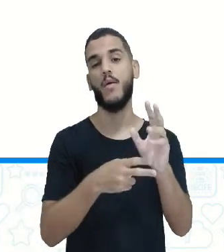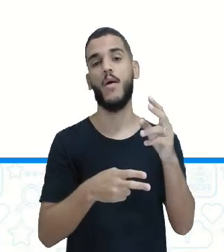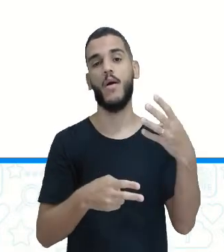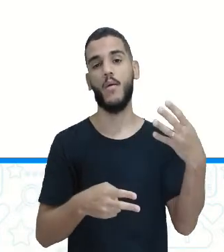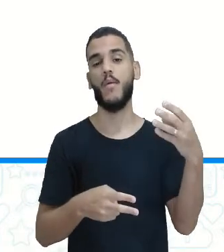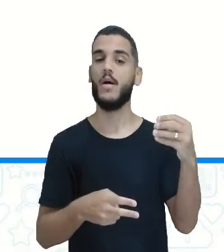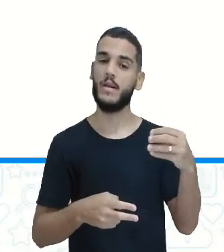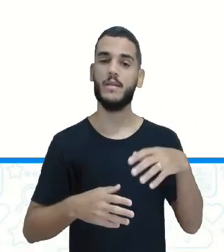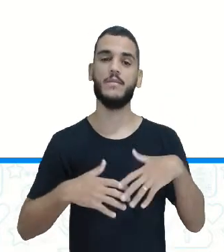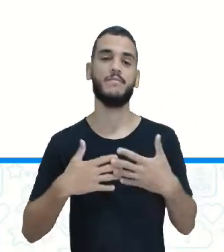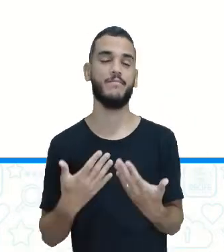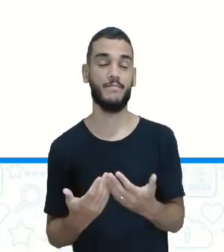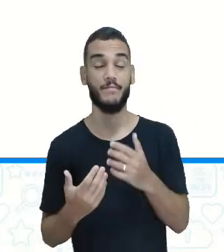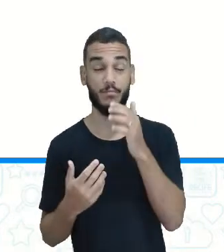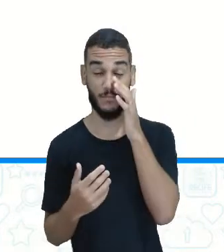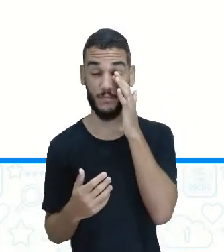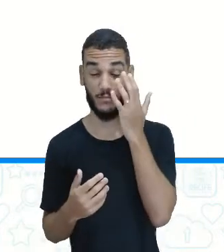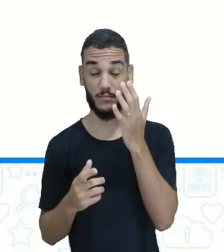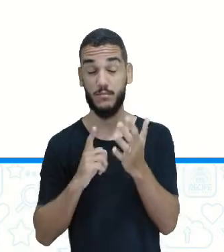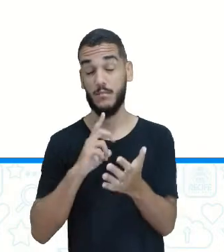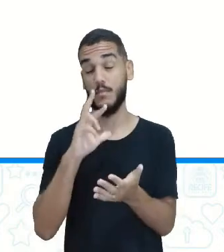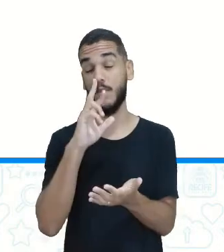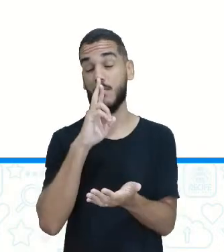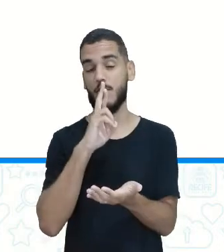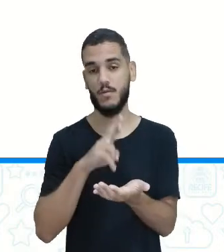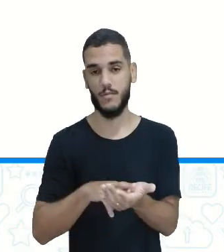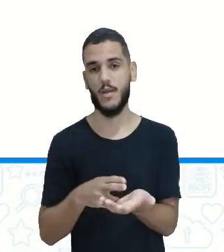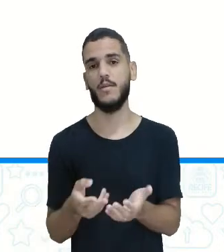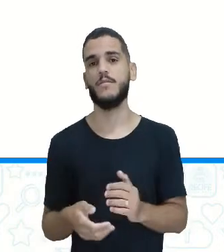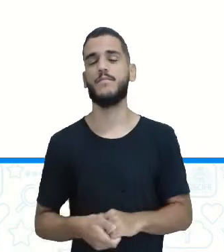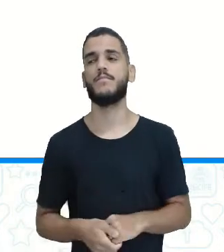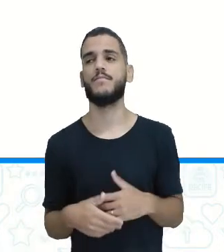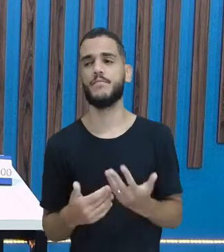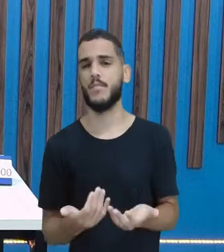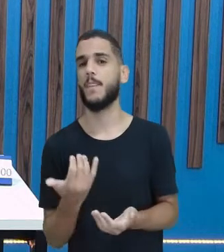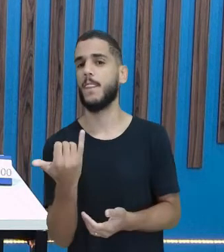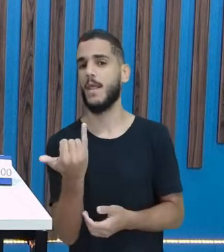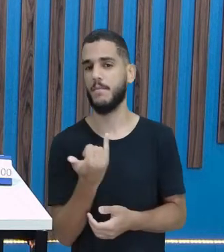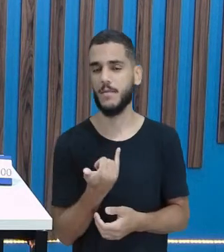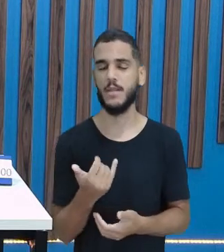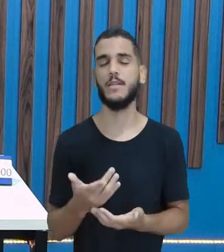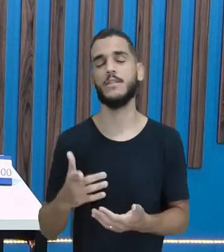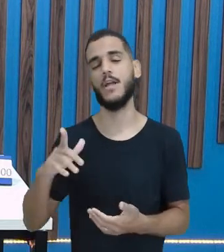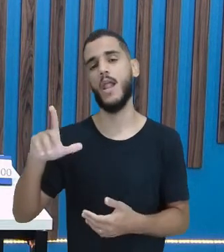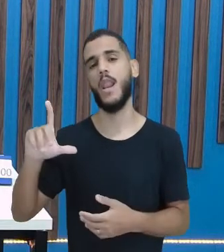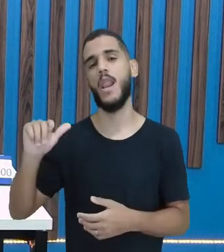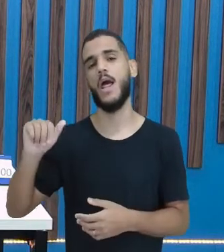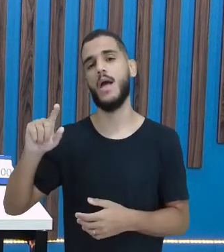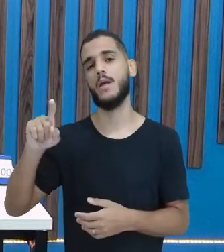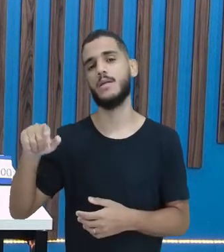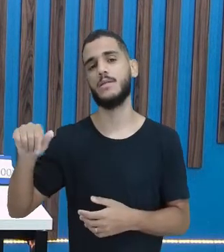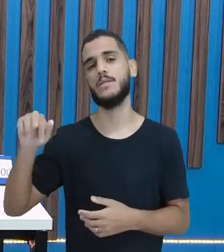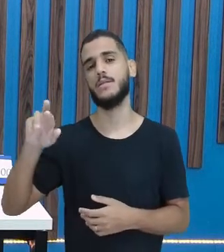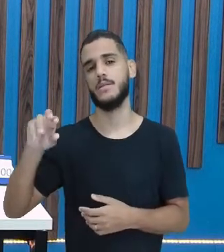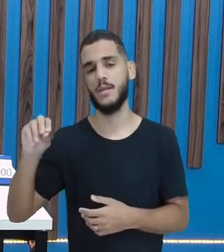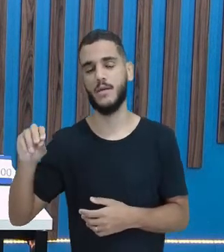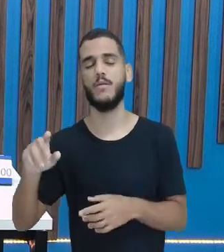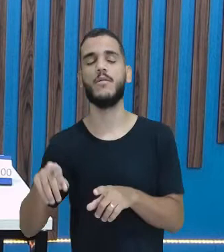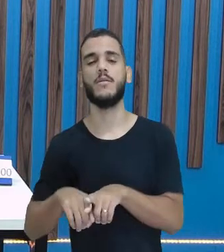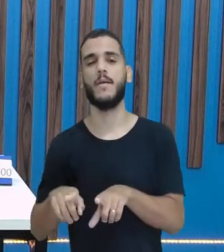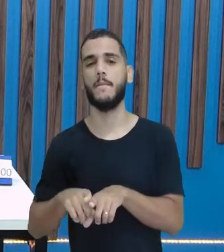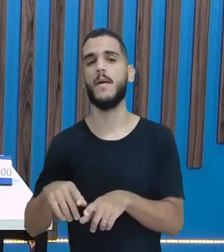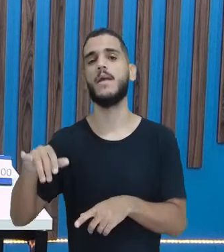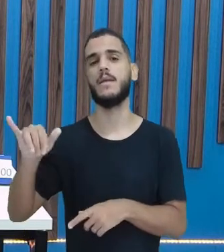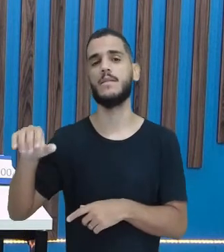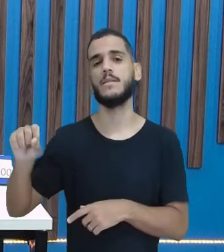E o resultado você vai chegar aí a 40. Conta para mim, Lázaro, se você chegou a esse resultado, Isabela, que ontem estava